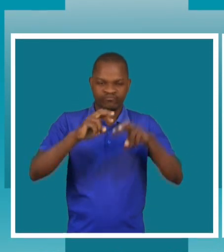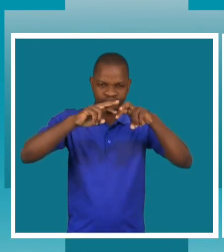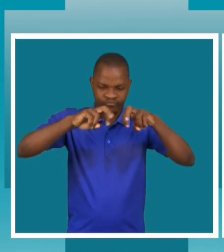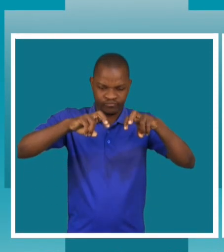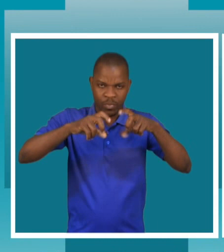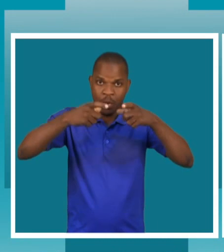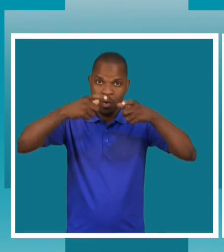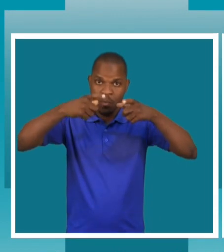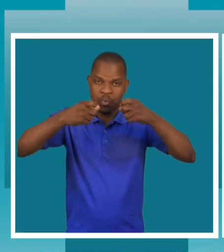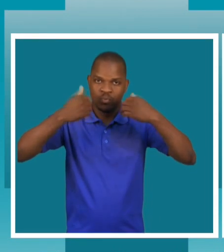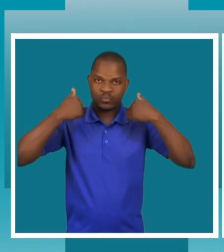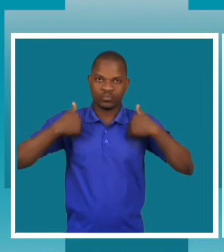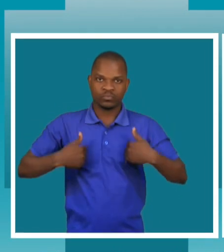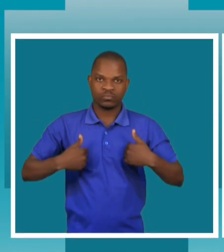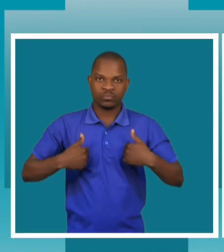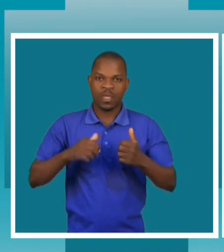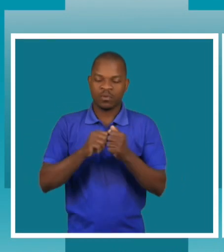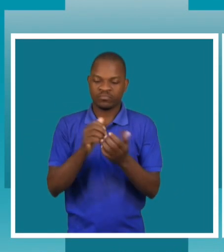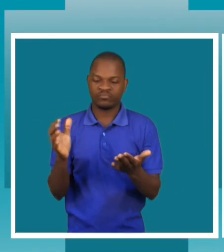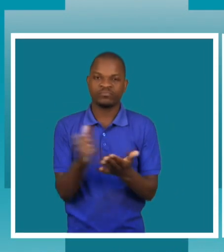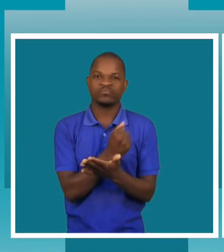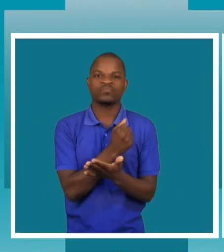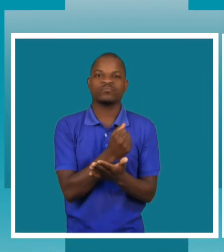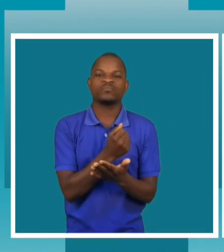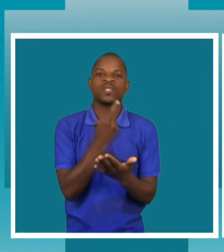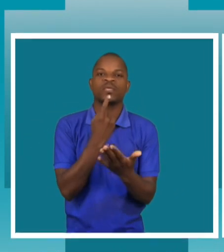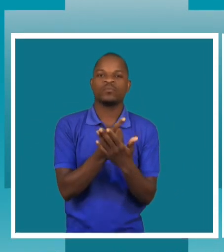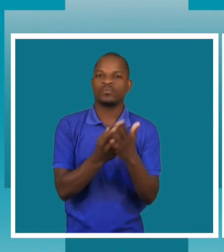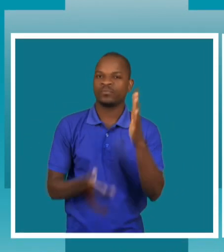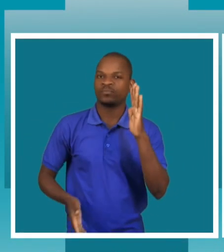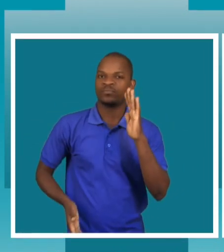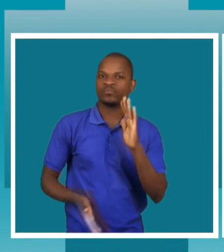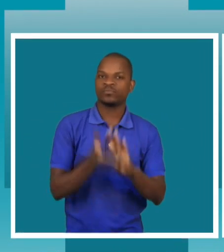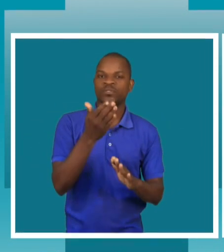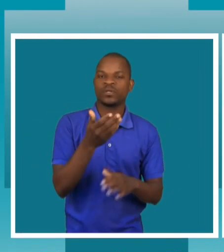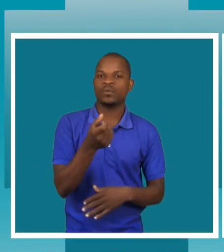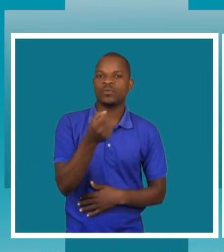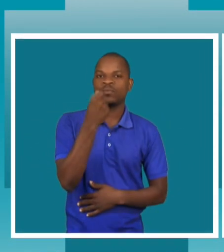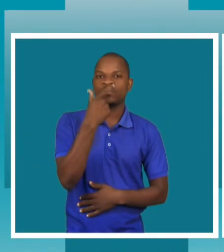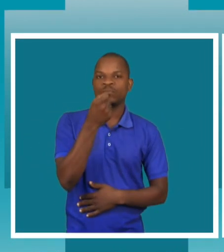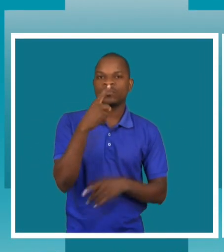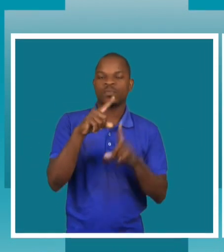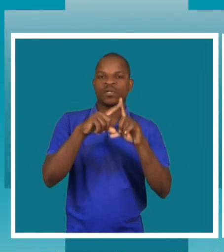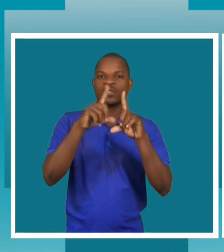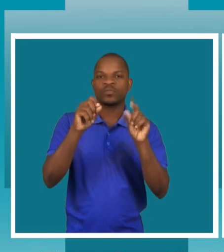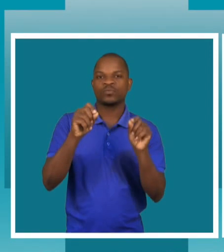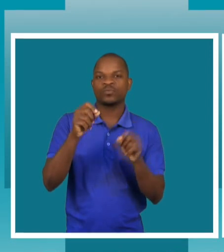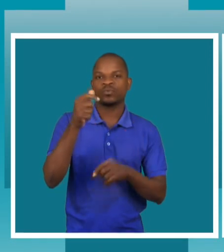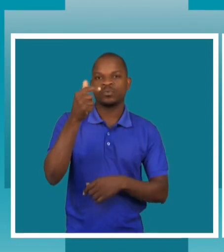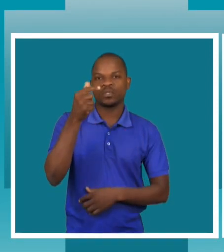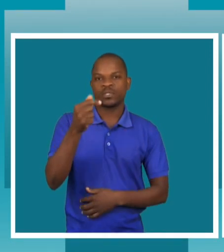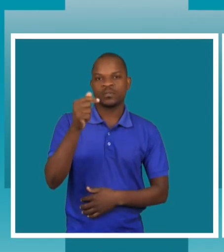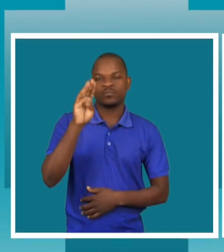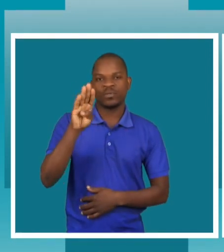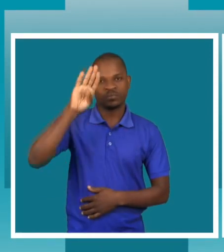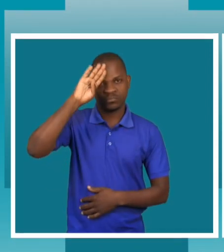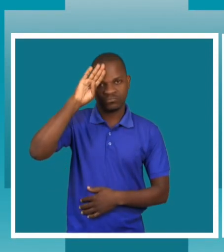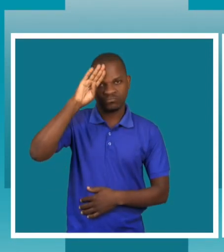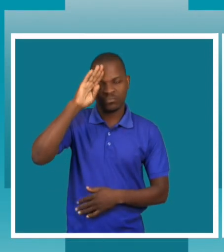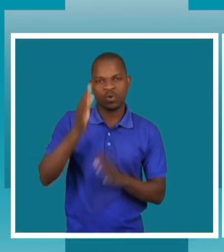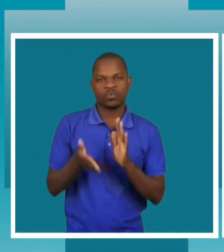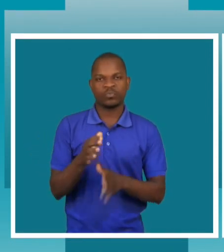um raio-x, que o sentimento tem que tomar uma comprometida de tuberculose. Aparentemente,